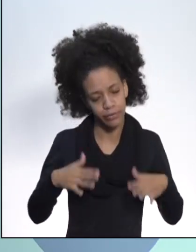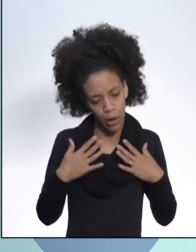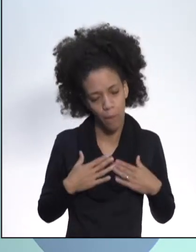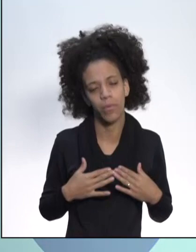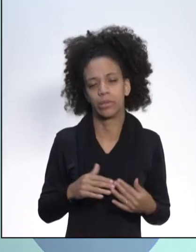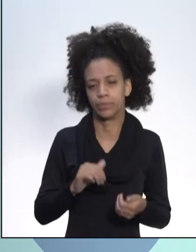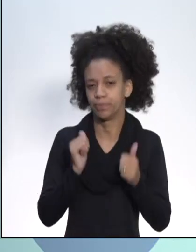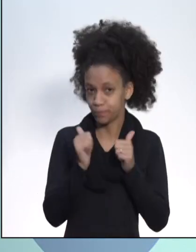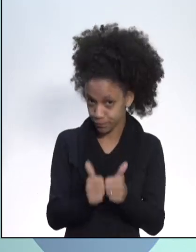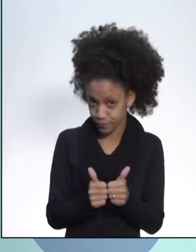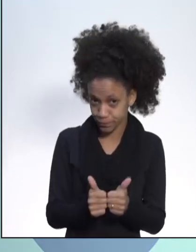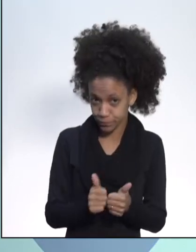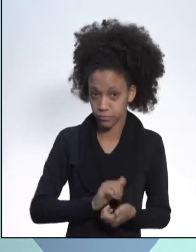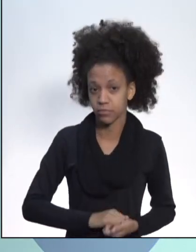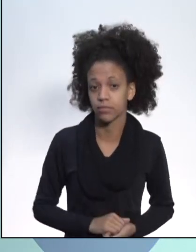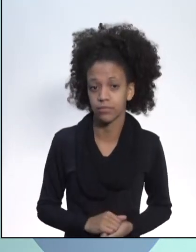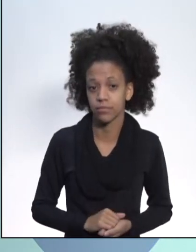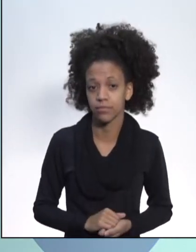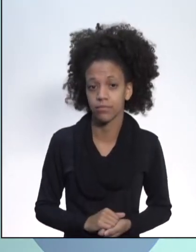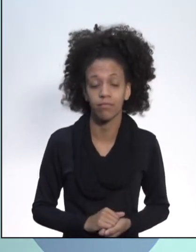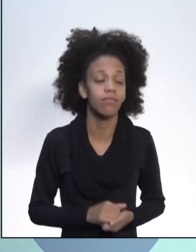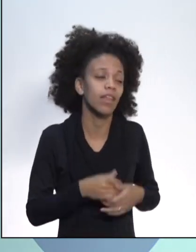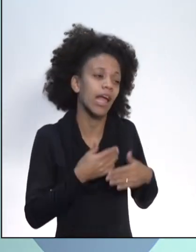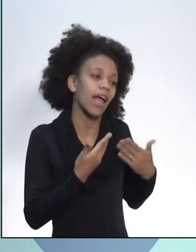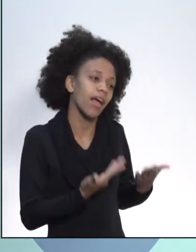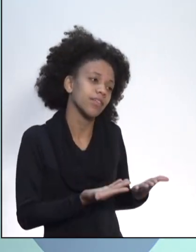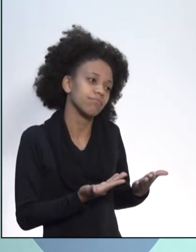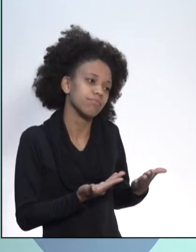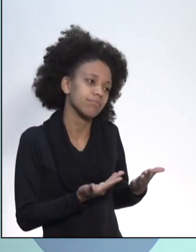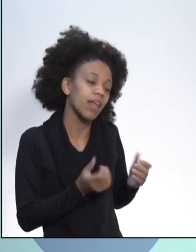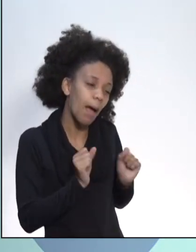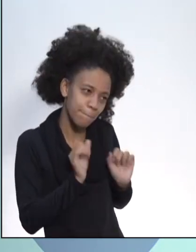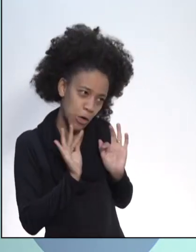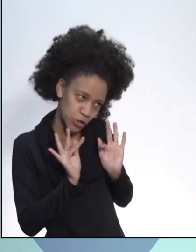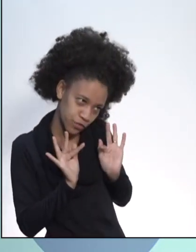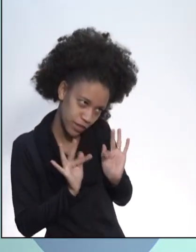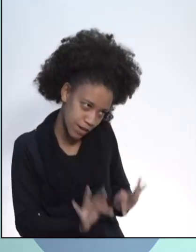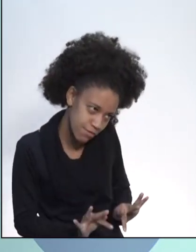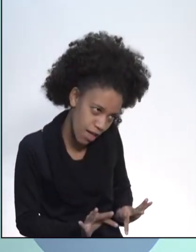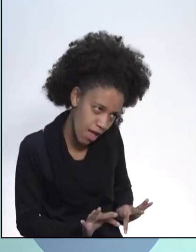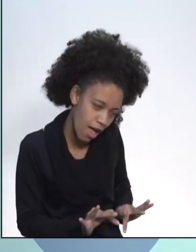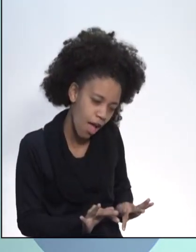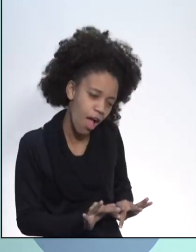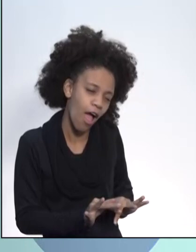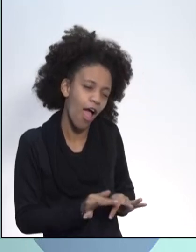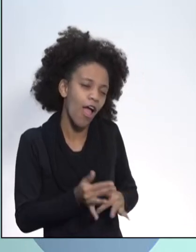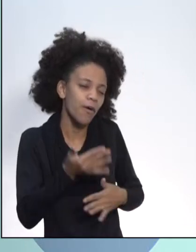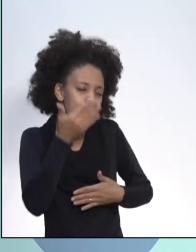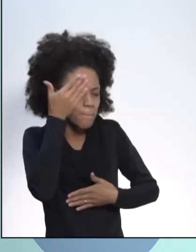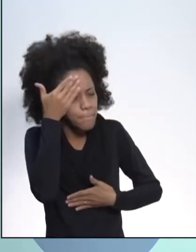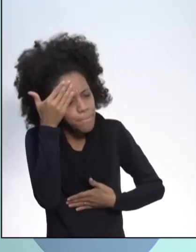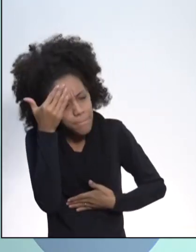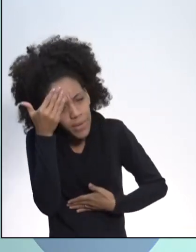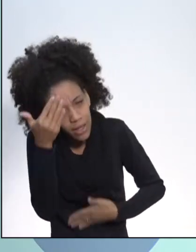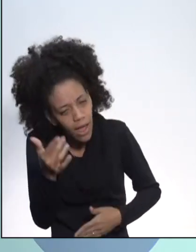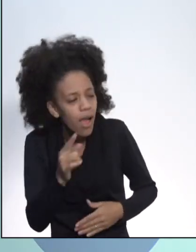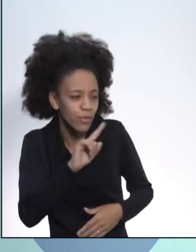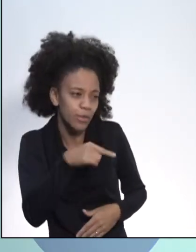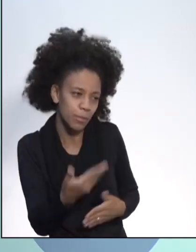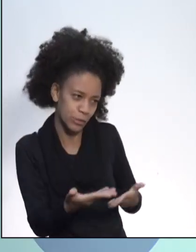tranquilamente. Tá certo? Roberta, a gente já pode encerrar. Então, eu vou me despedir. Depois eu passo para